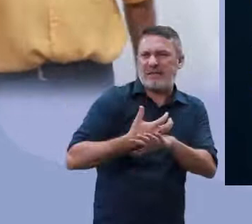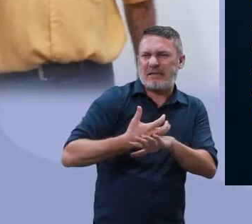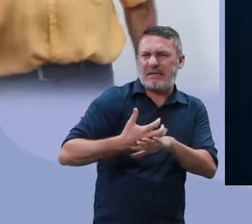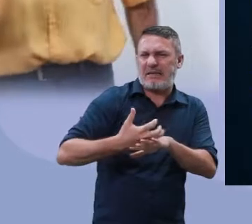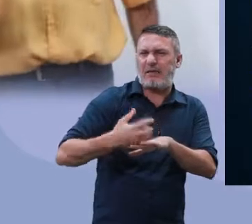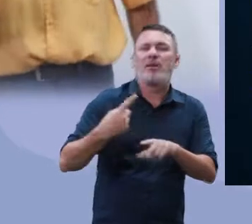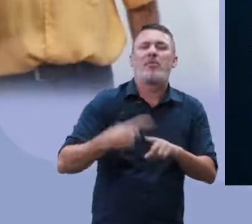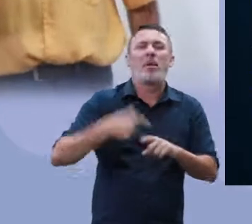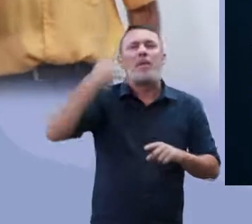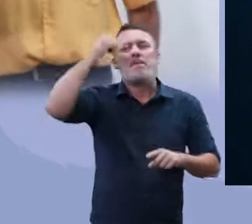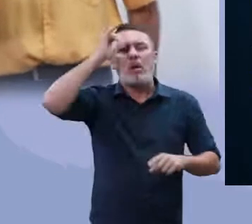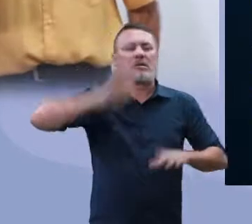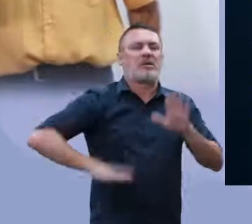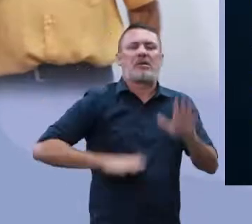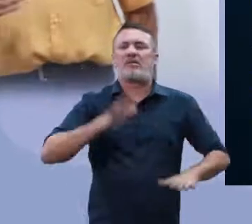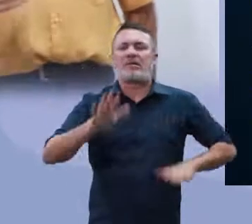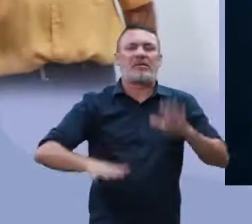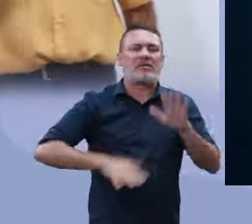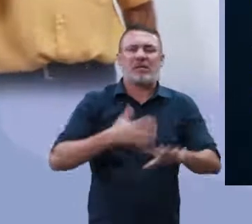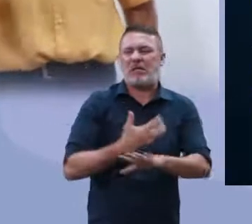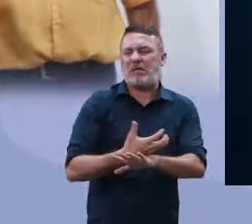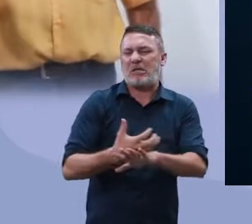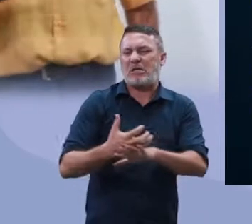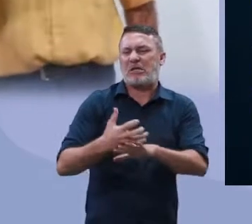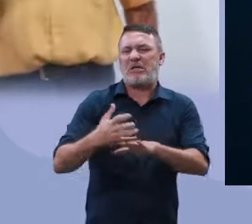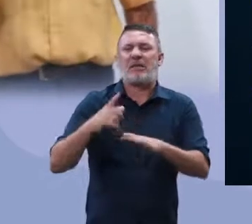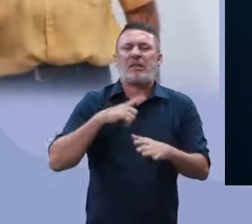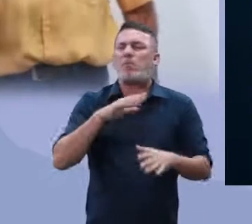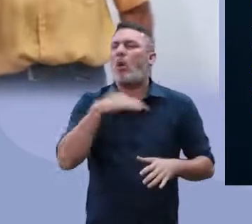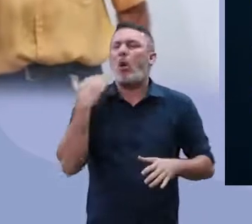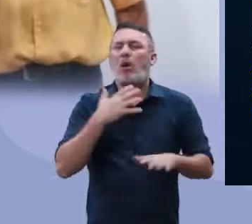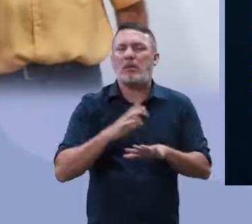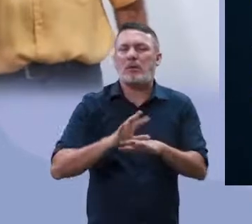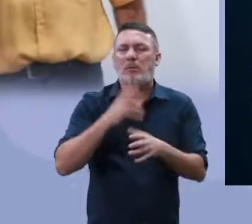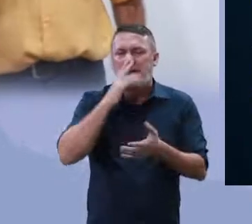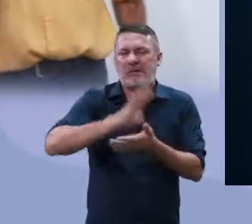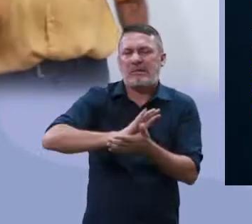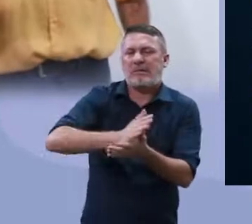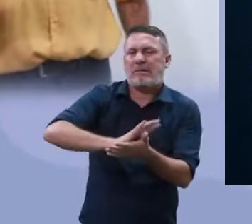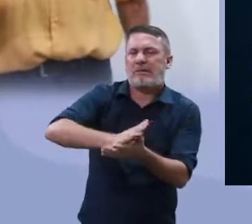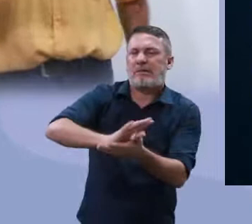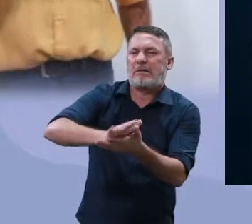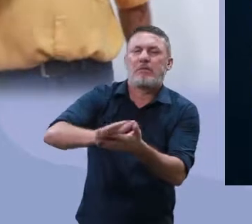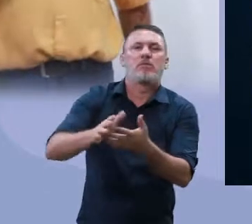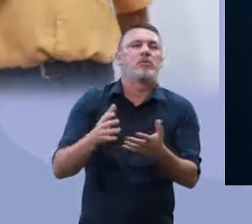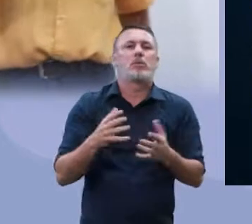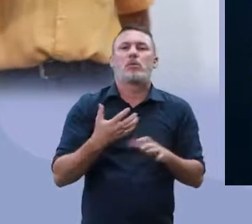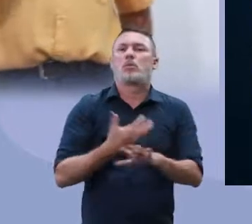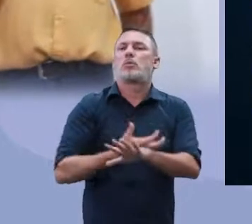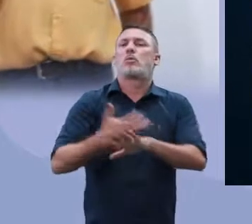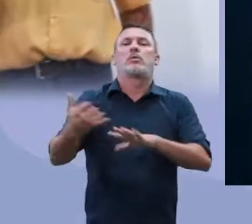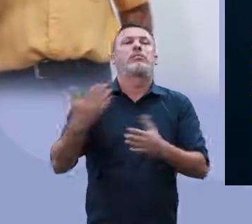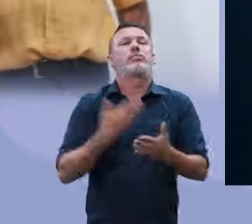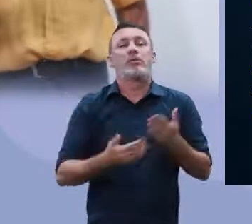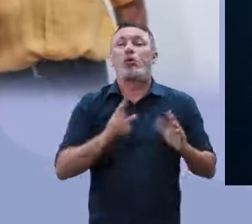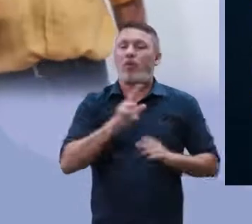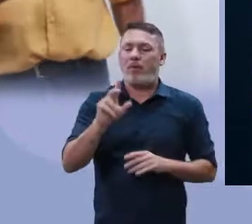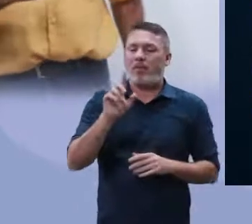pisoteio, matando a vegetação natural e automaticamente promovendo uma arenização. Então, esse processo